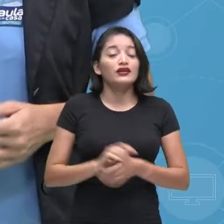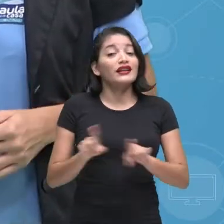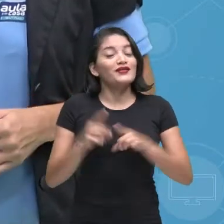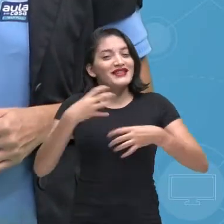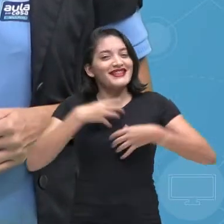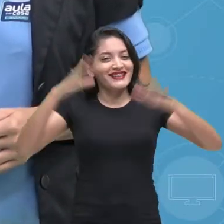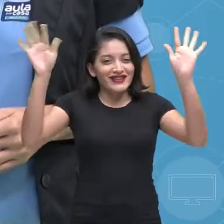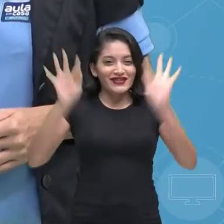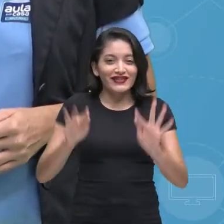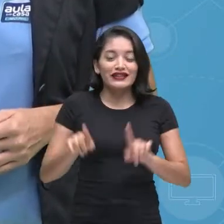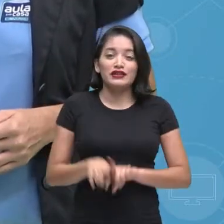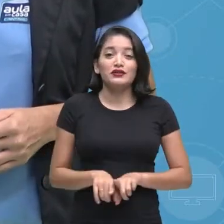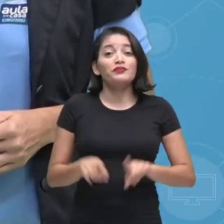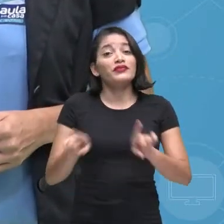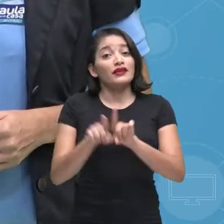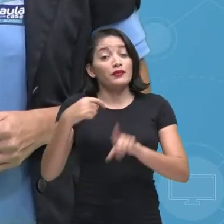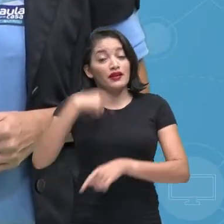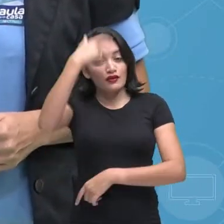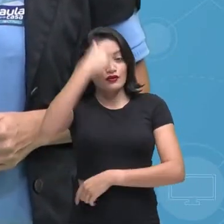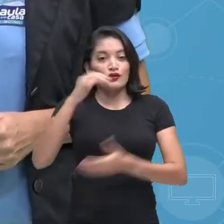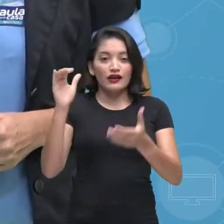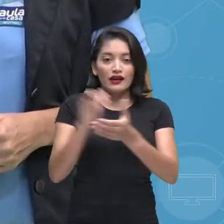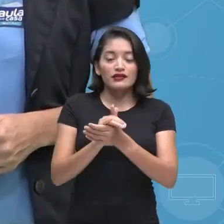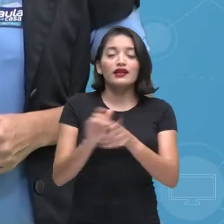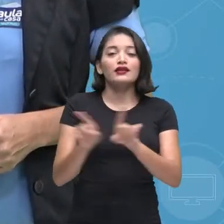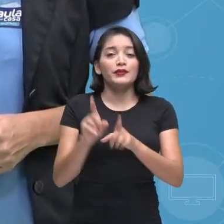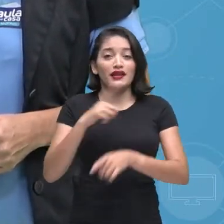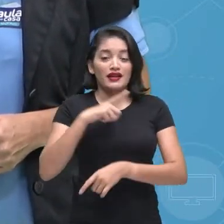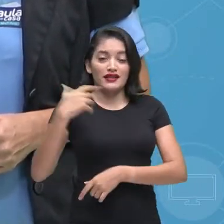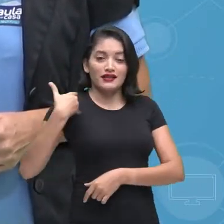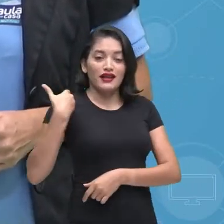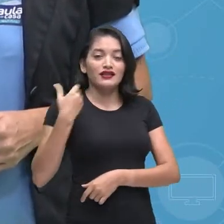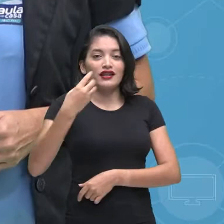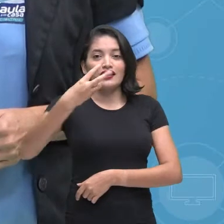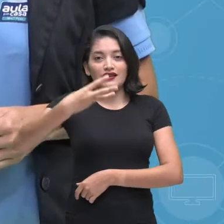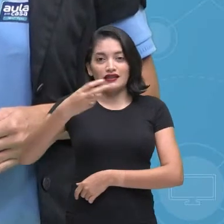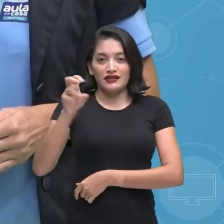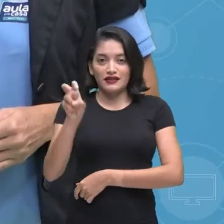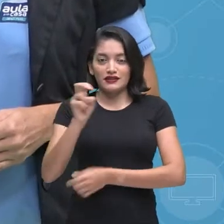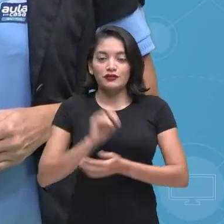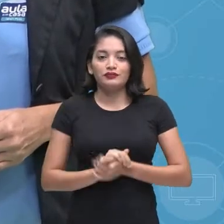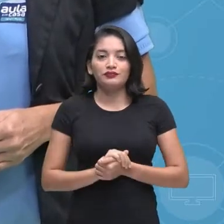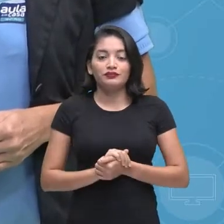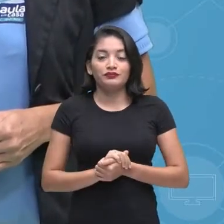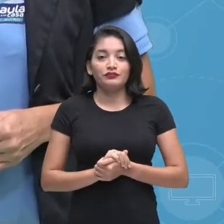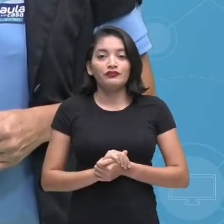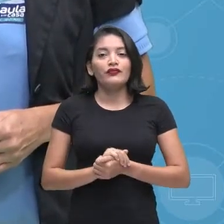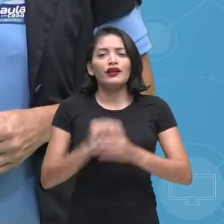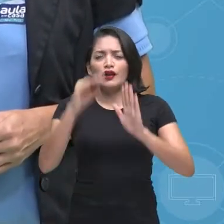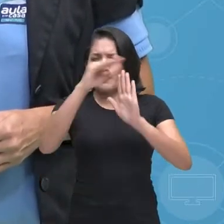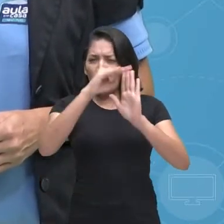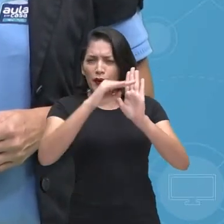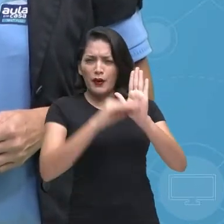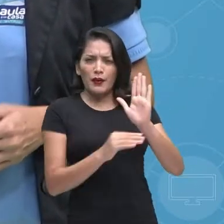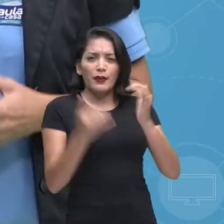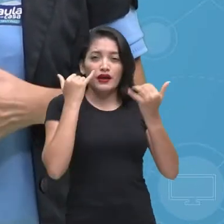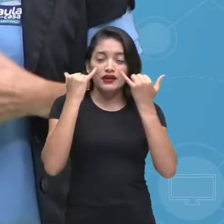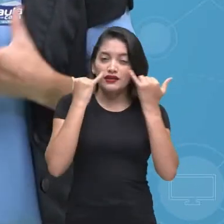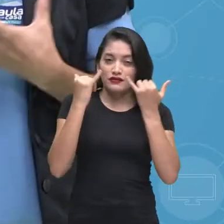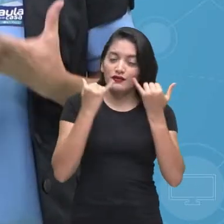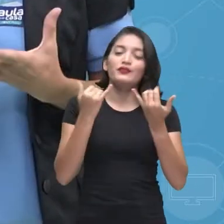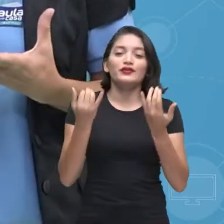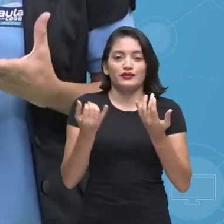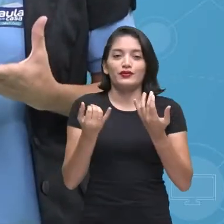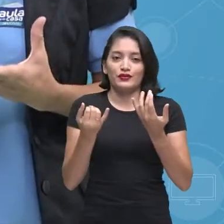feliz eu sou casada eu tenho 35 anos Então essas são algumas informações sobre meu